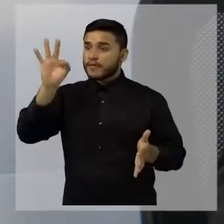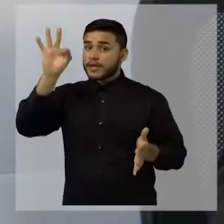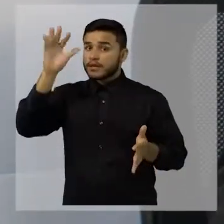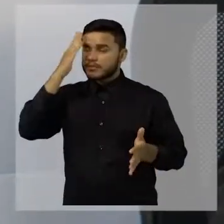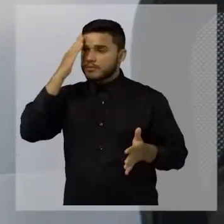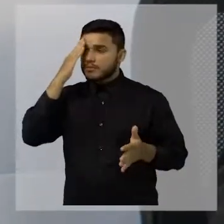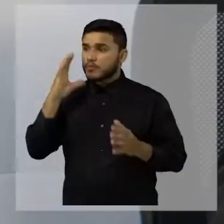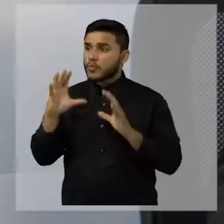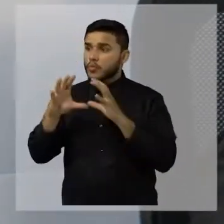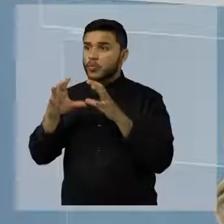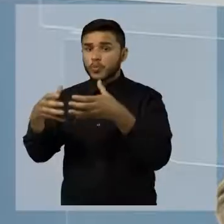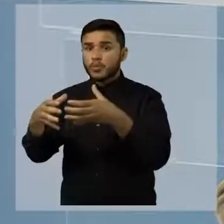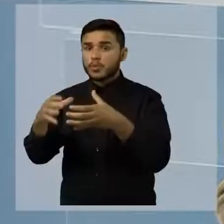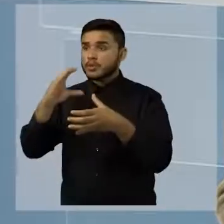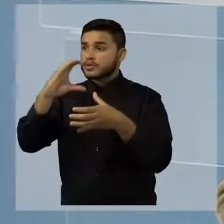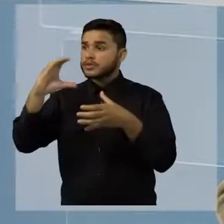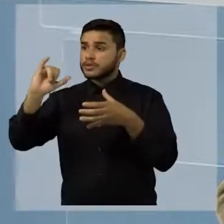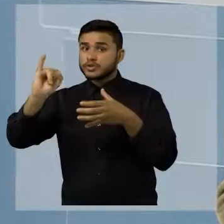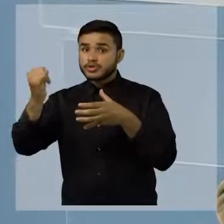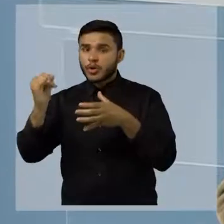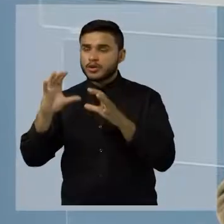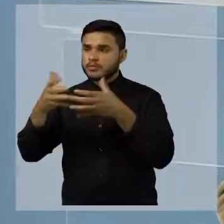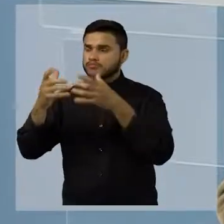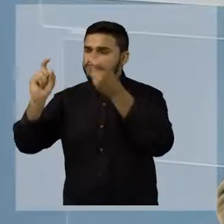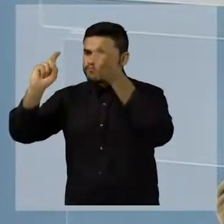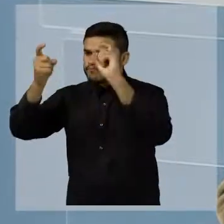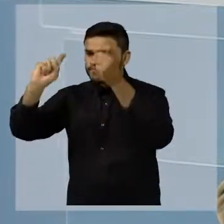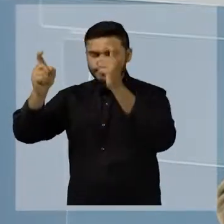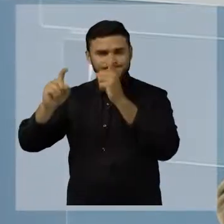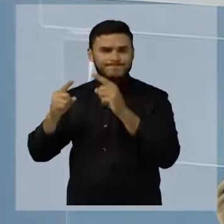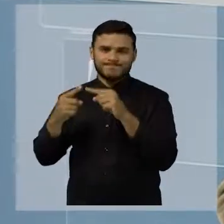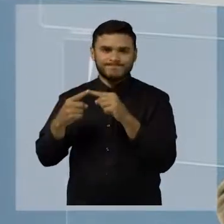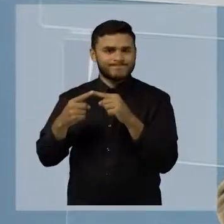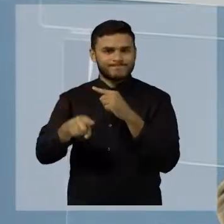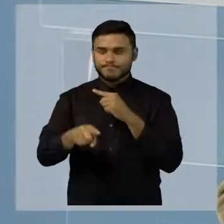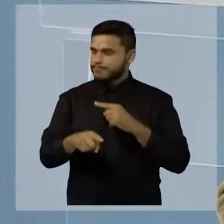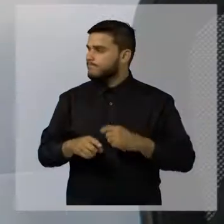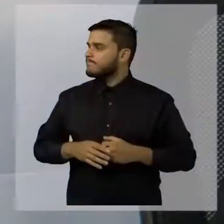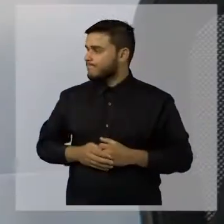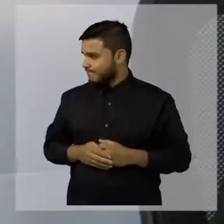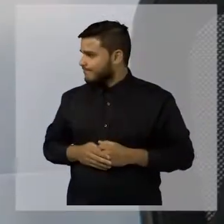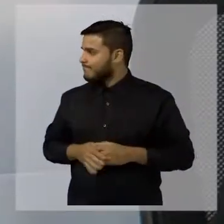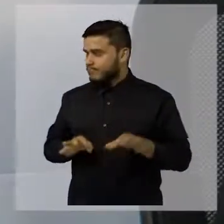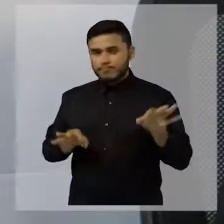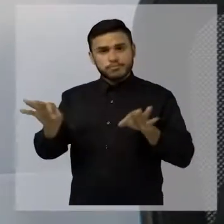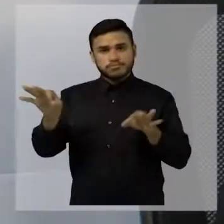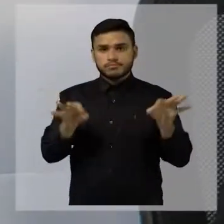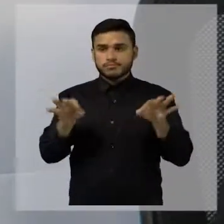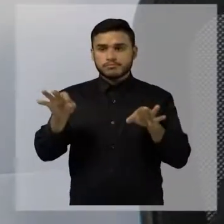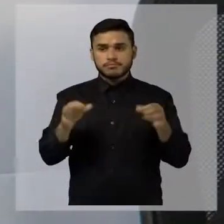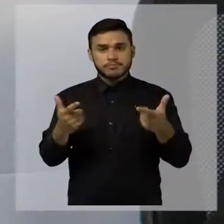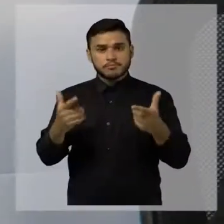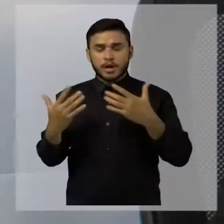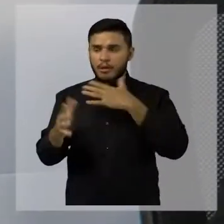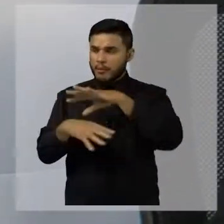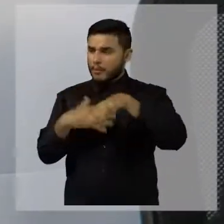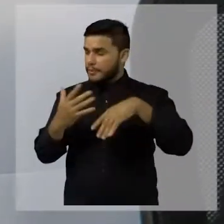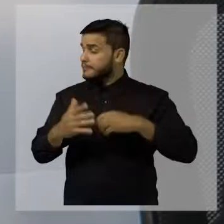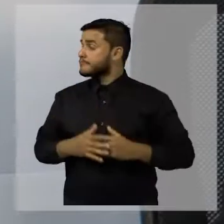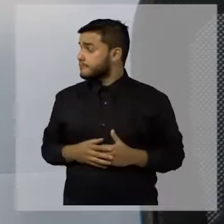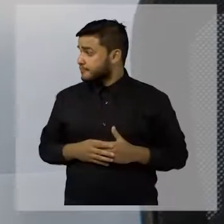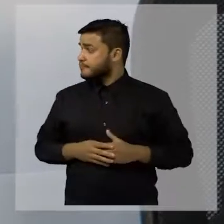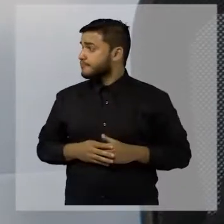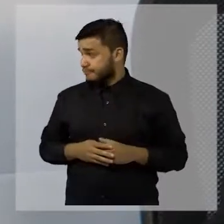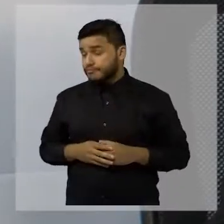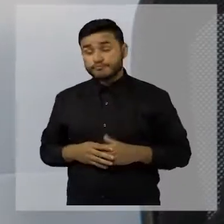CCJ, você nota que, literalmente, a coisa não está bem organizada, né? Você